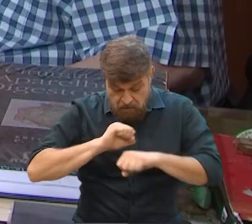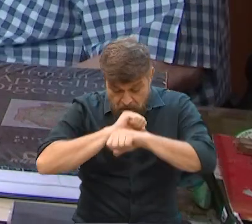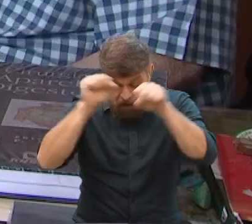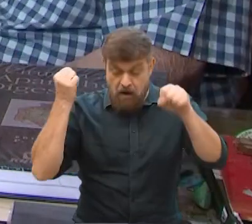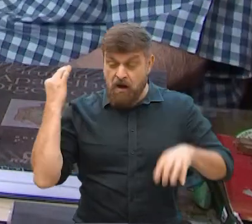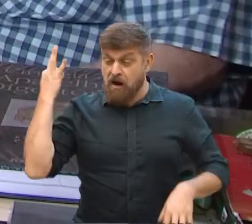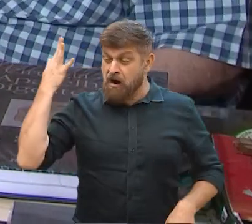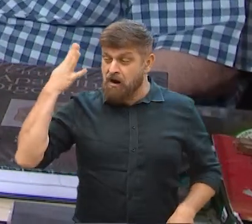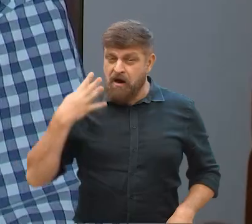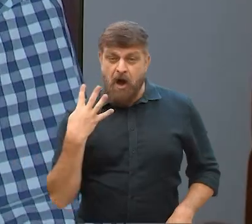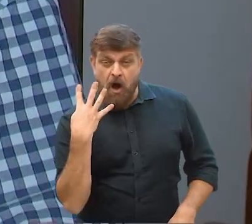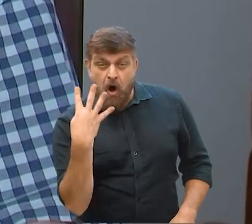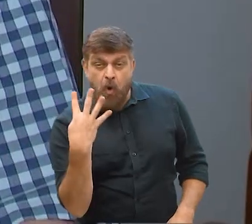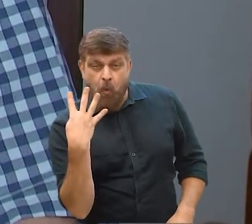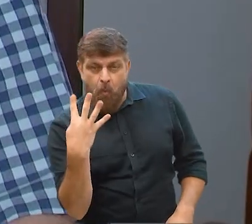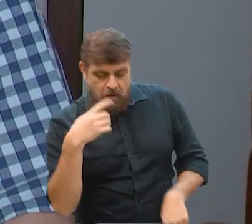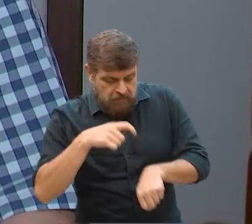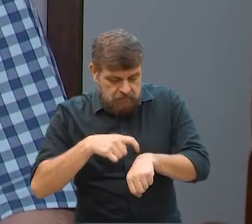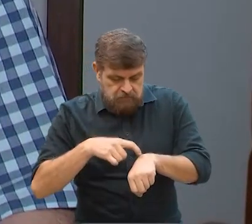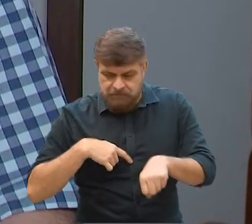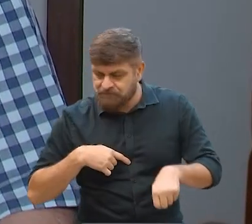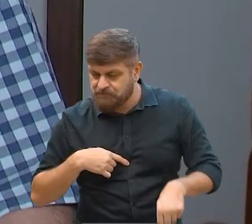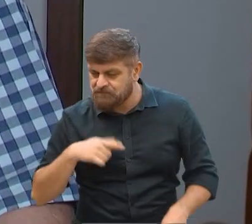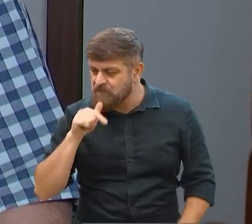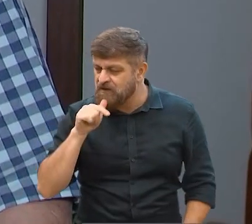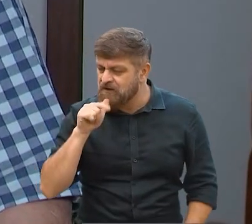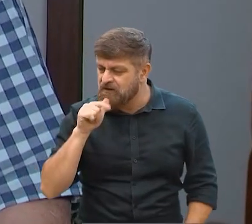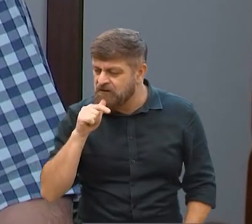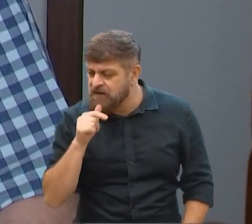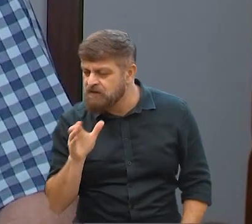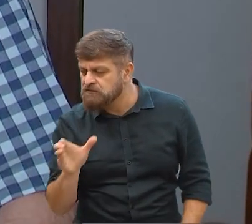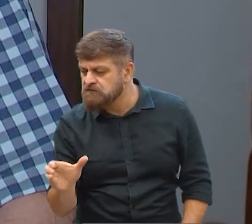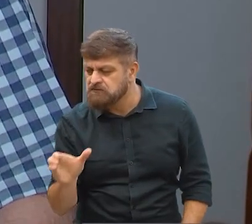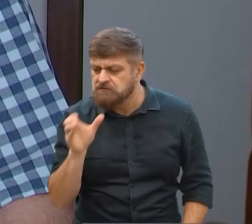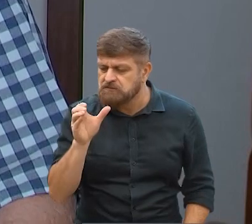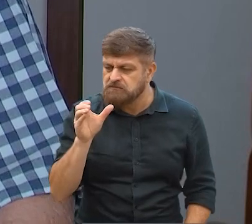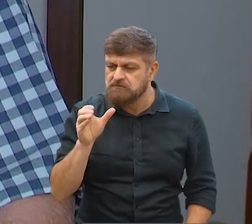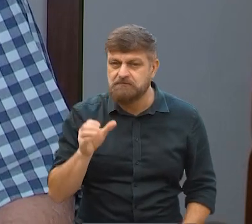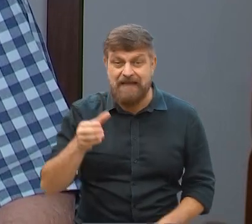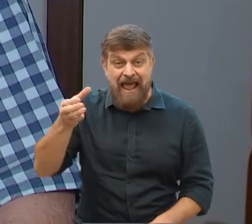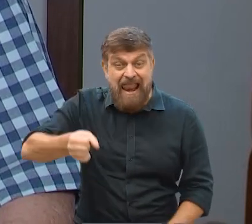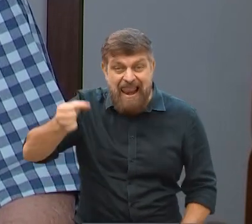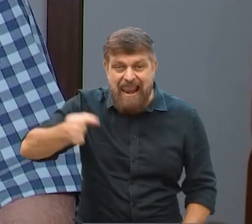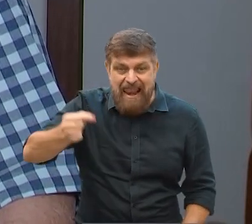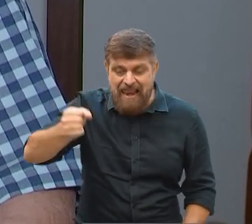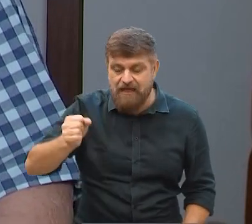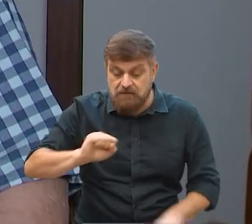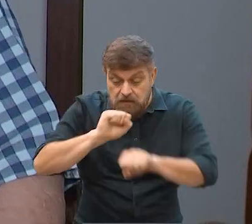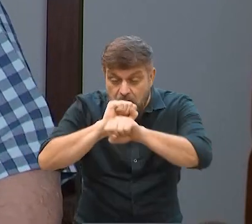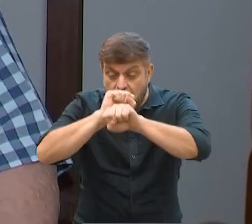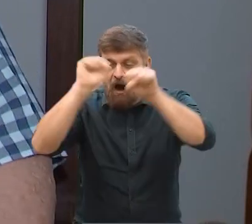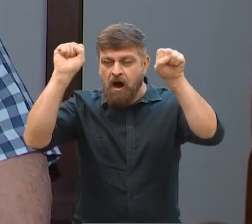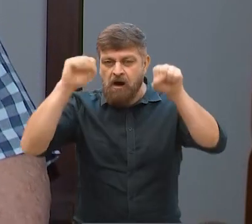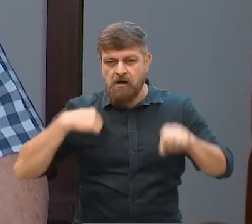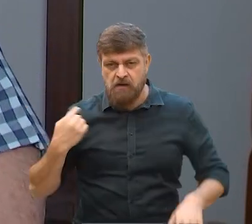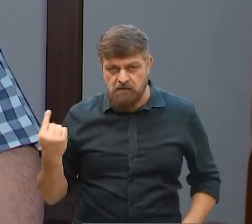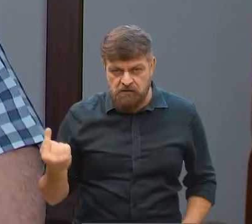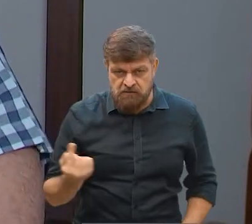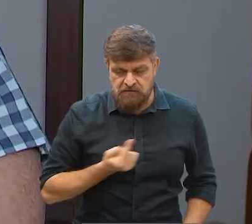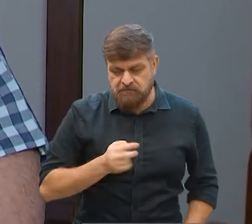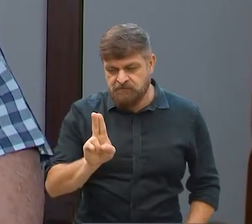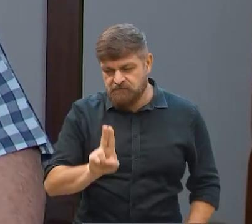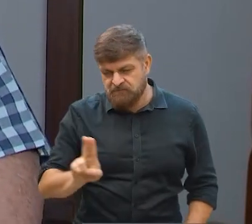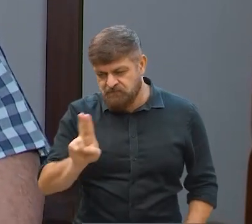3, 4 horas da manhã, às vezes para tomar um leitinho gelado, acorda com dor. É o despertar noturno, já que a gente usa tudo